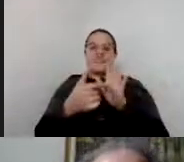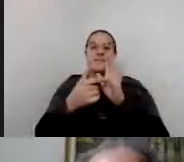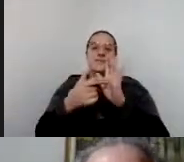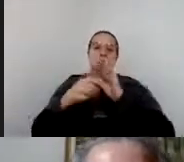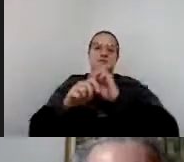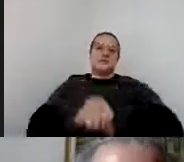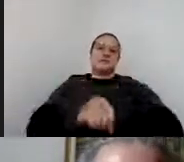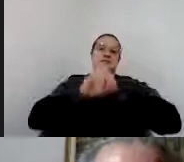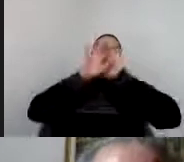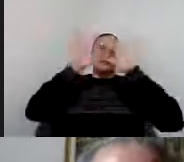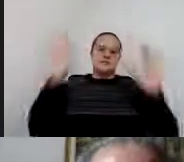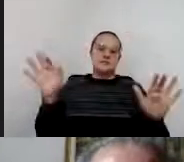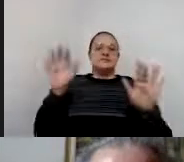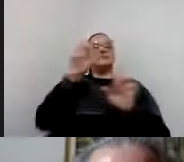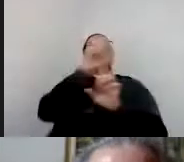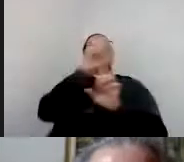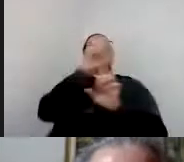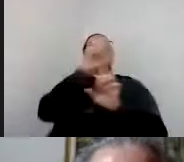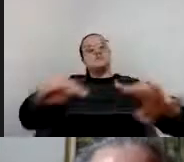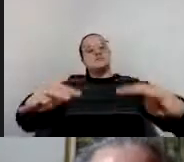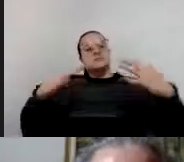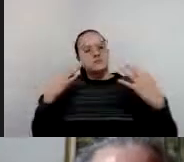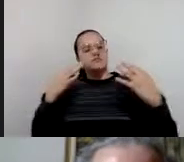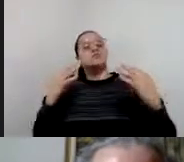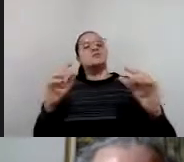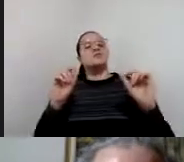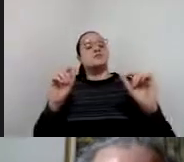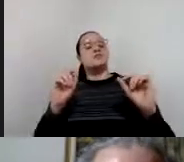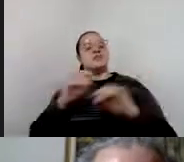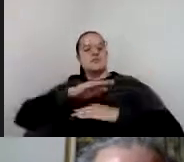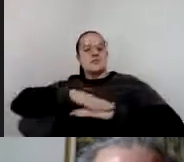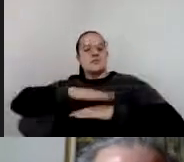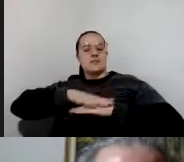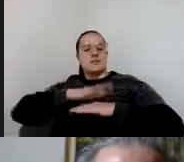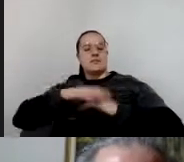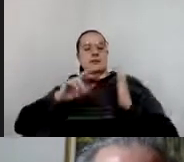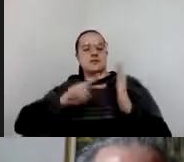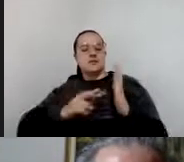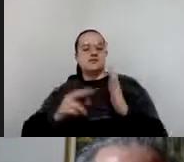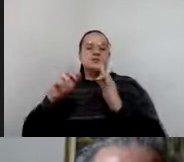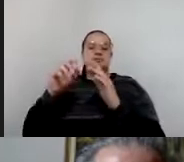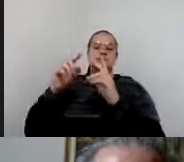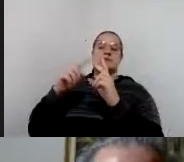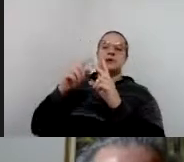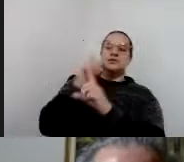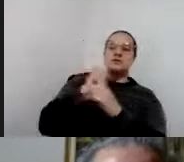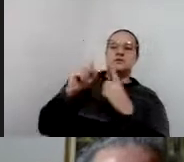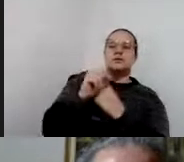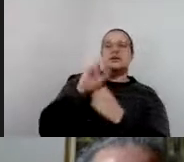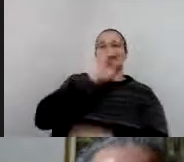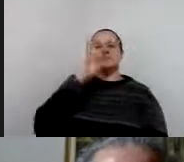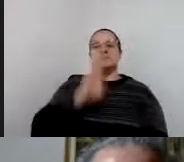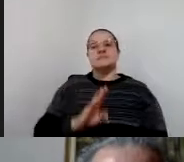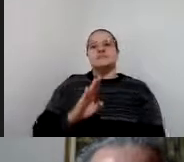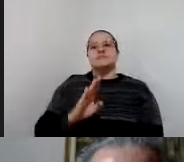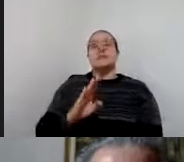para a sociedade, o papel fundamental da estrutura sindical, estrutura social do nosso país. Então, Marinalva, eu